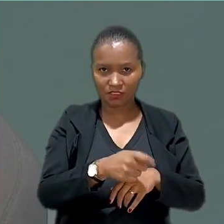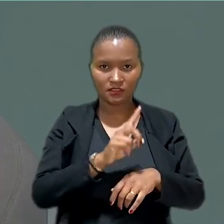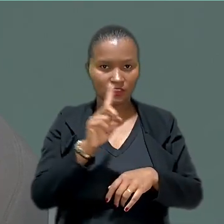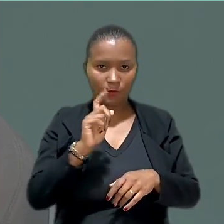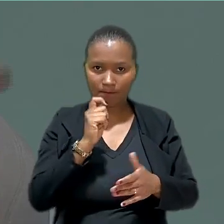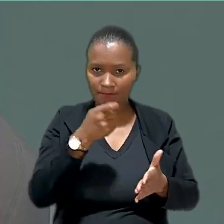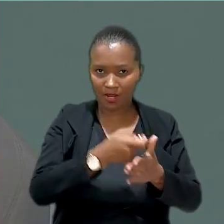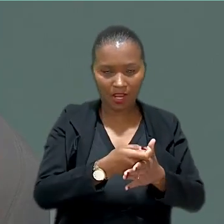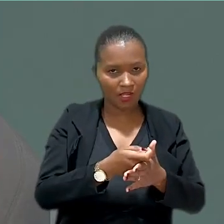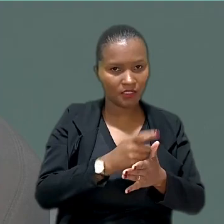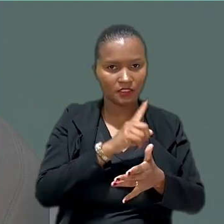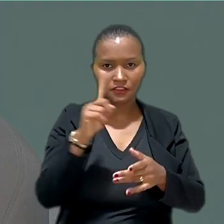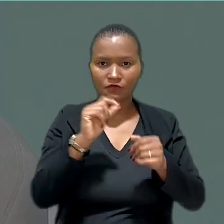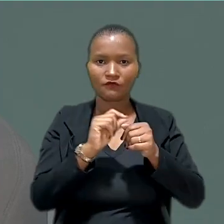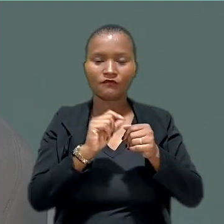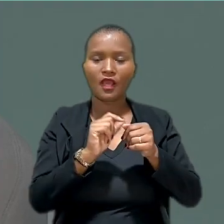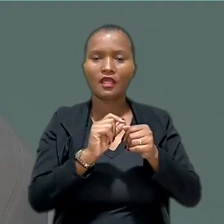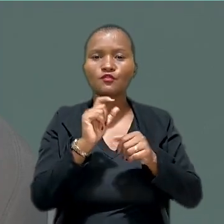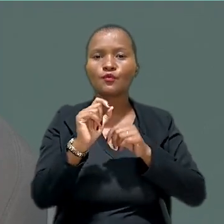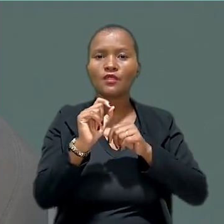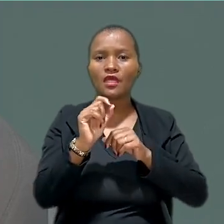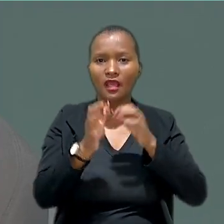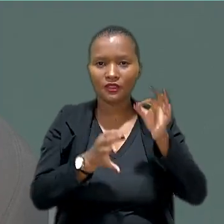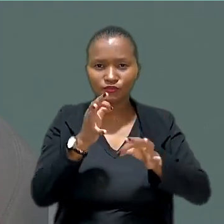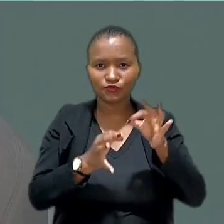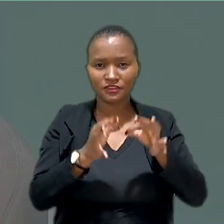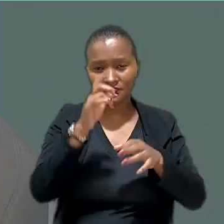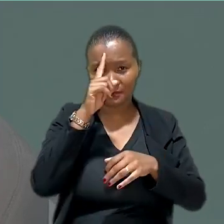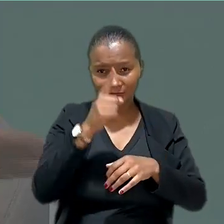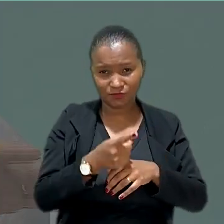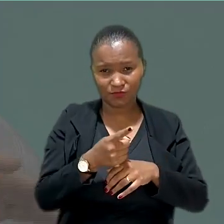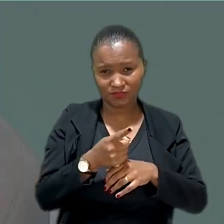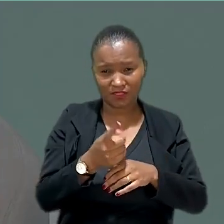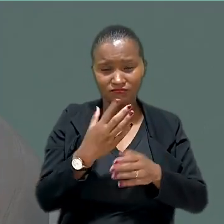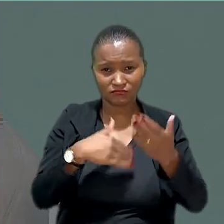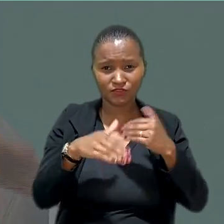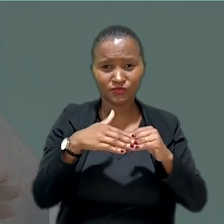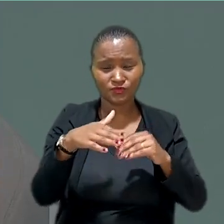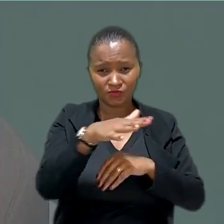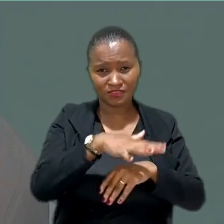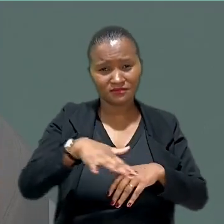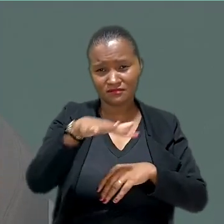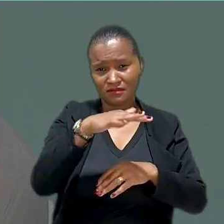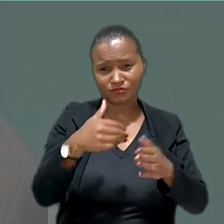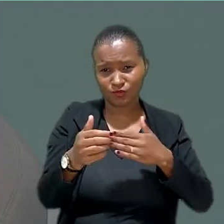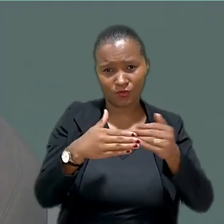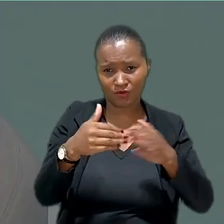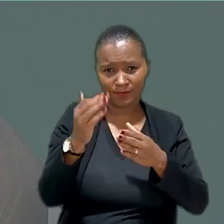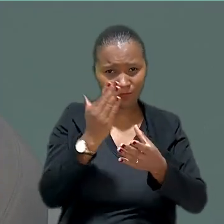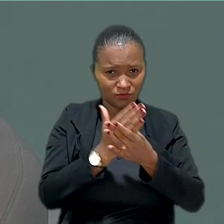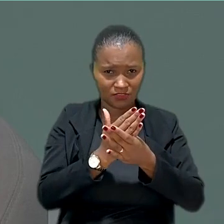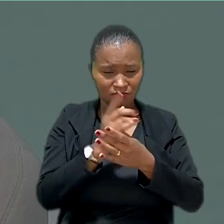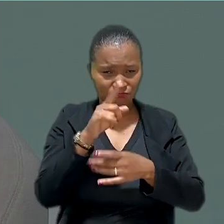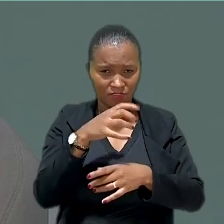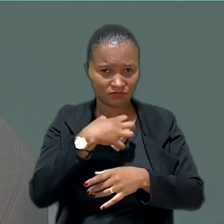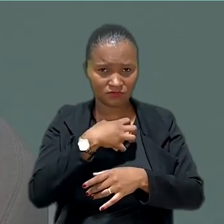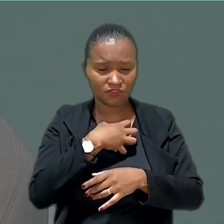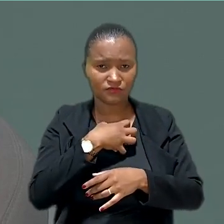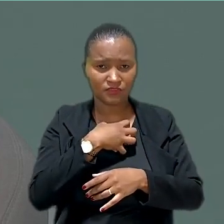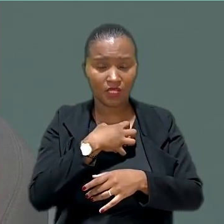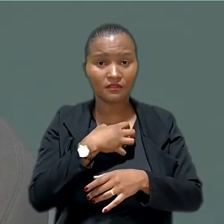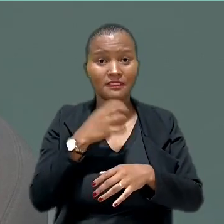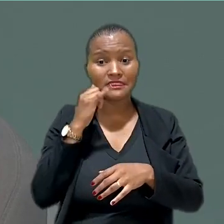justiça e paga e faz o que a justiça mandou que fizesse, isso é assim em todas as áreas, em qualquer processo é assim. Quando ela não